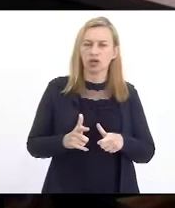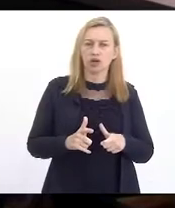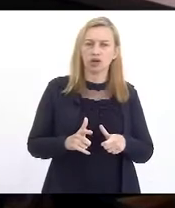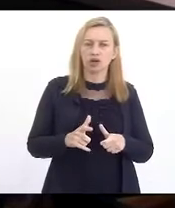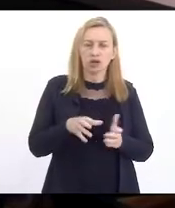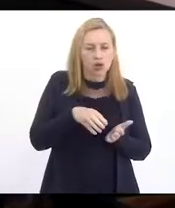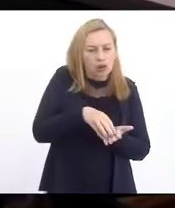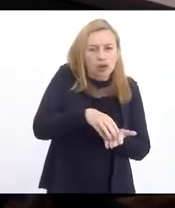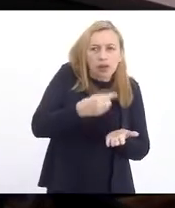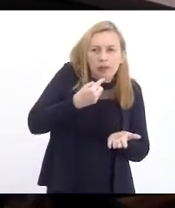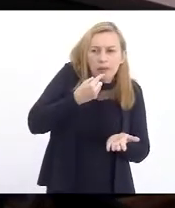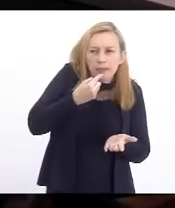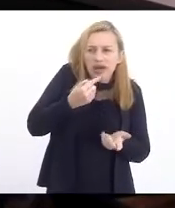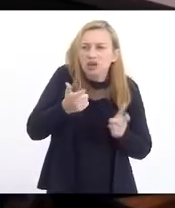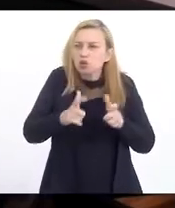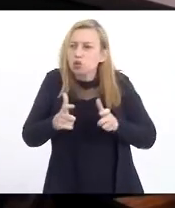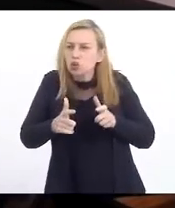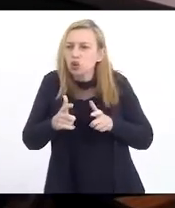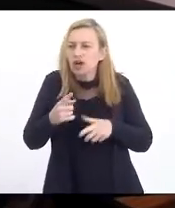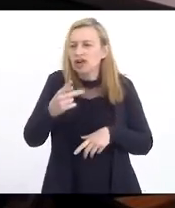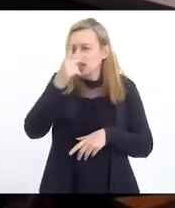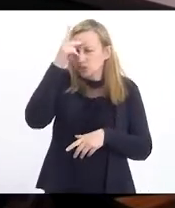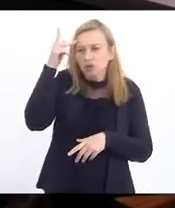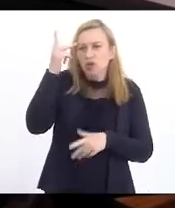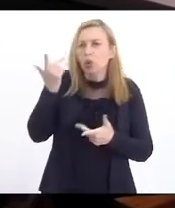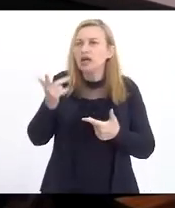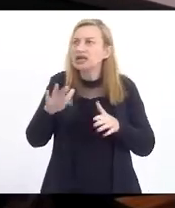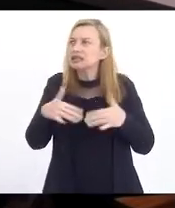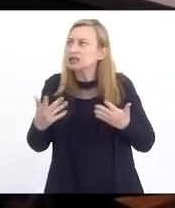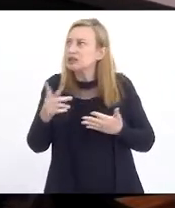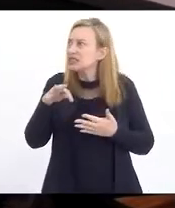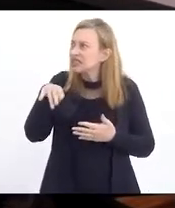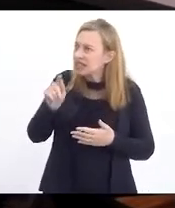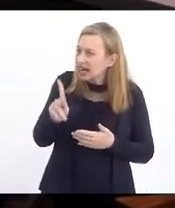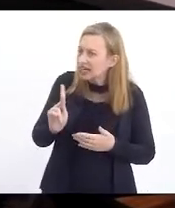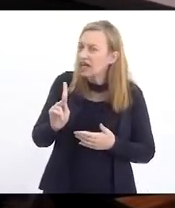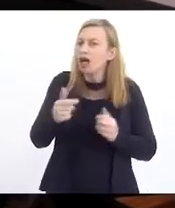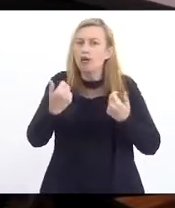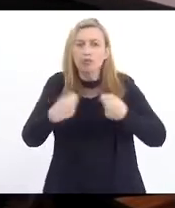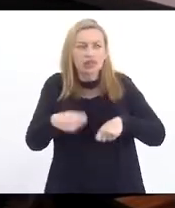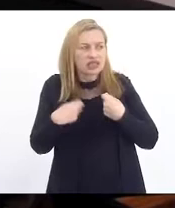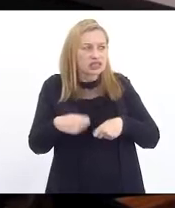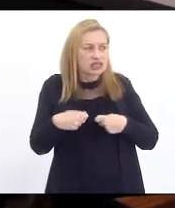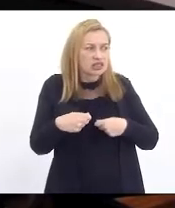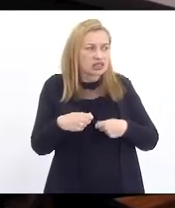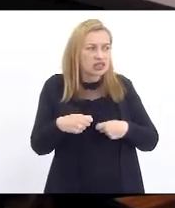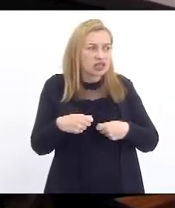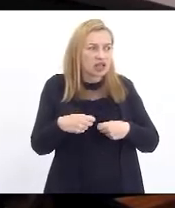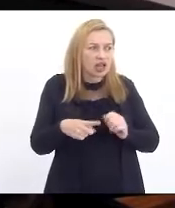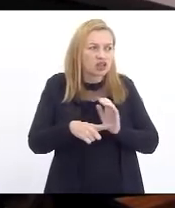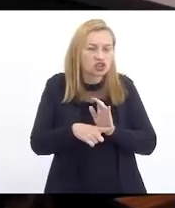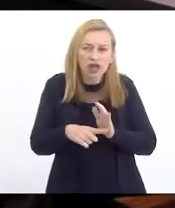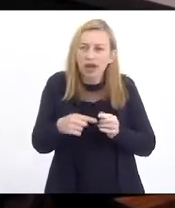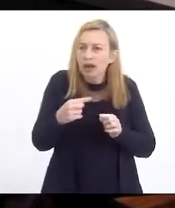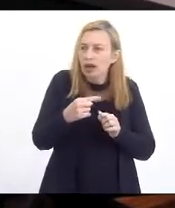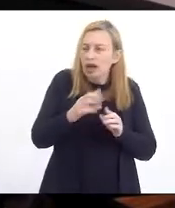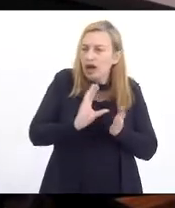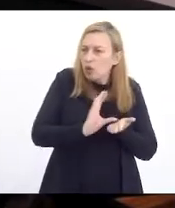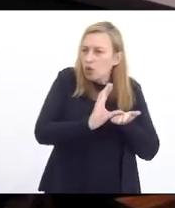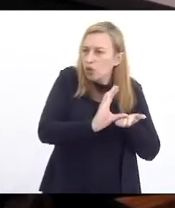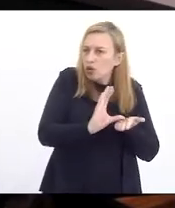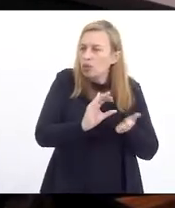mais perto ali do território, das pessoas. Então, esse TAC ele precisa convergir, se não todo o recurso, mas uma parte dele,